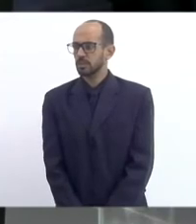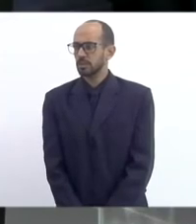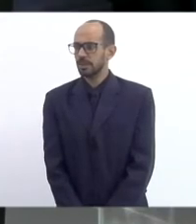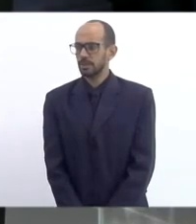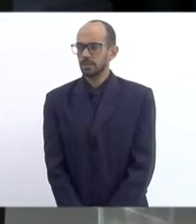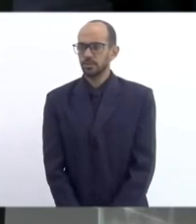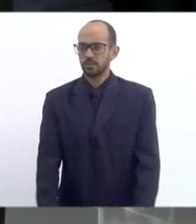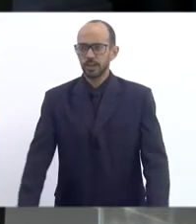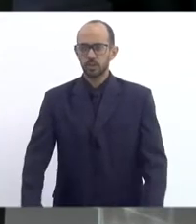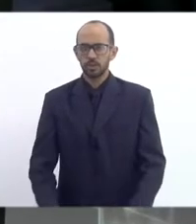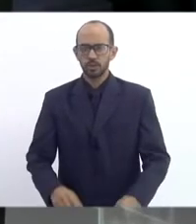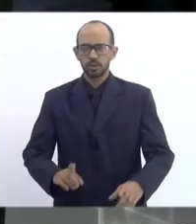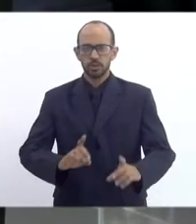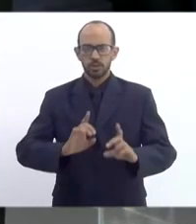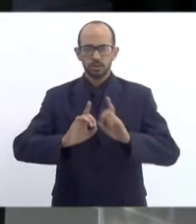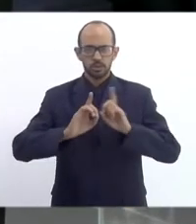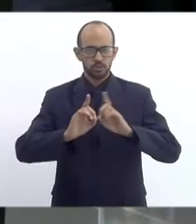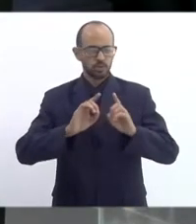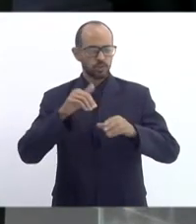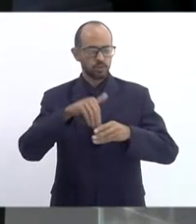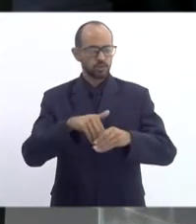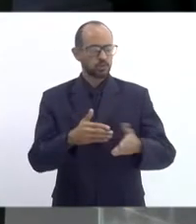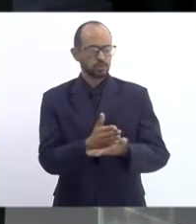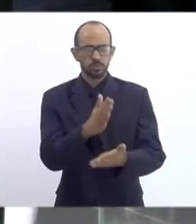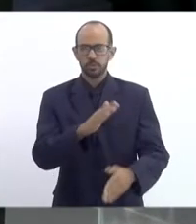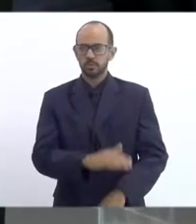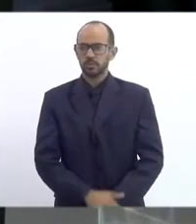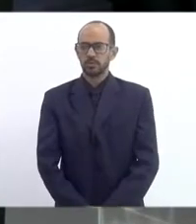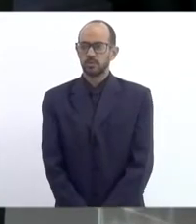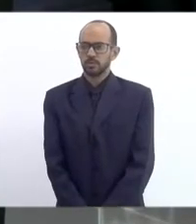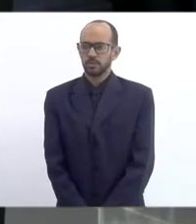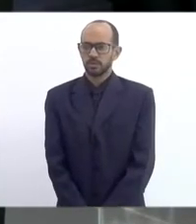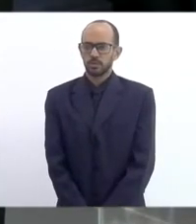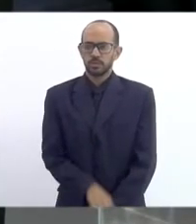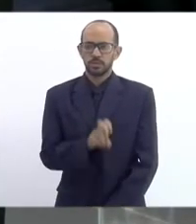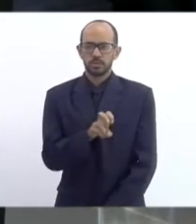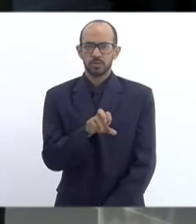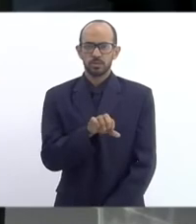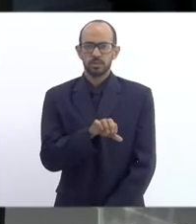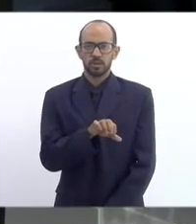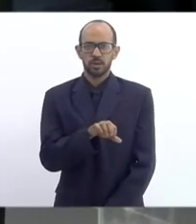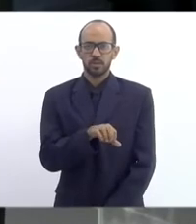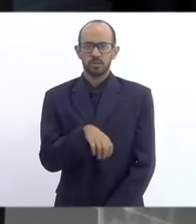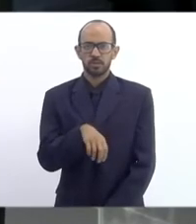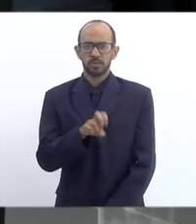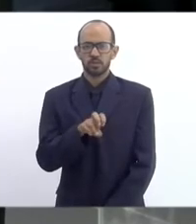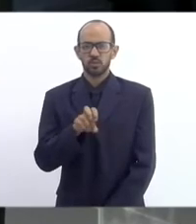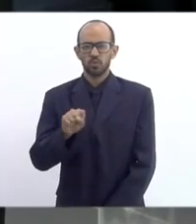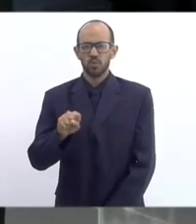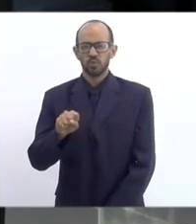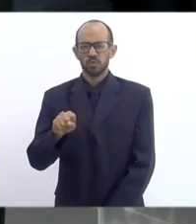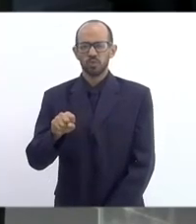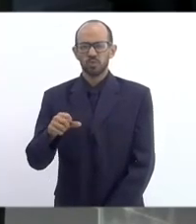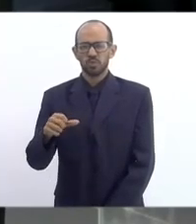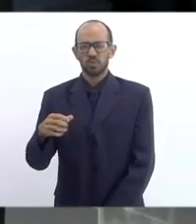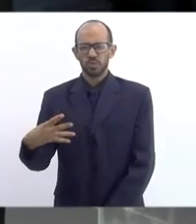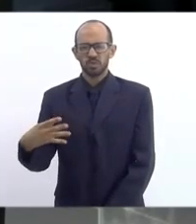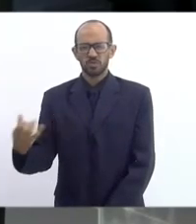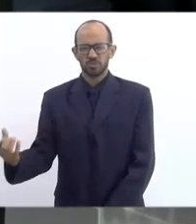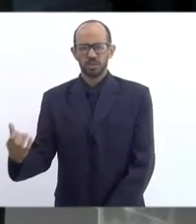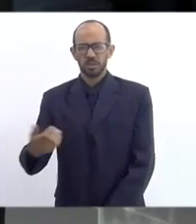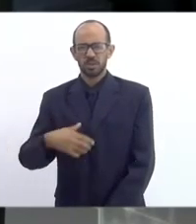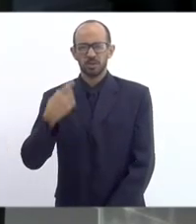Em discussão, em votação, aprovado. 59, projeto de lei 5846-22, autoria do deputado Coronel